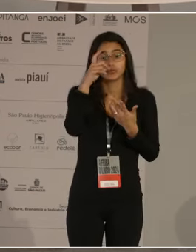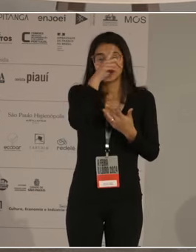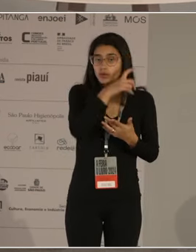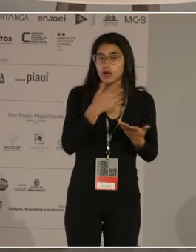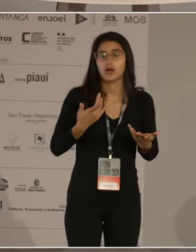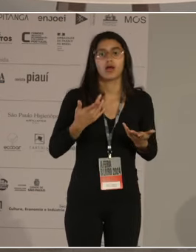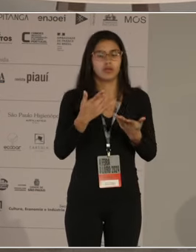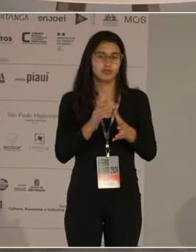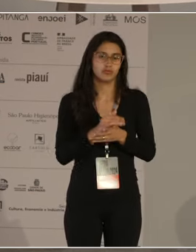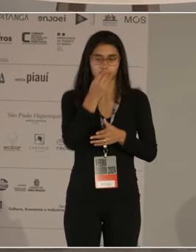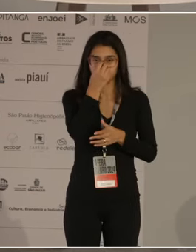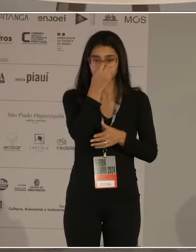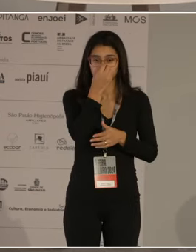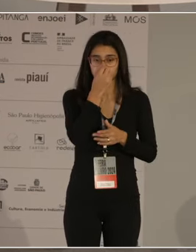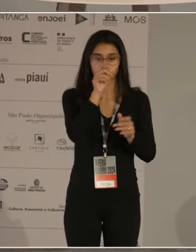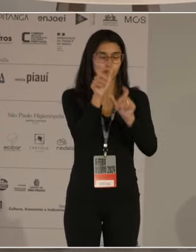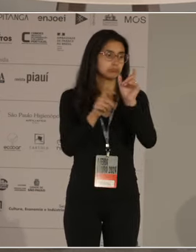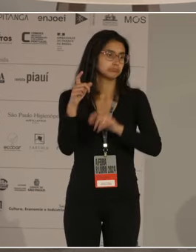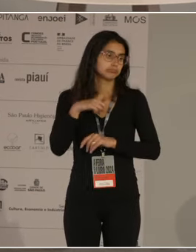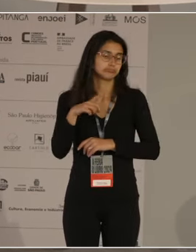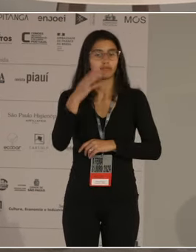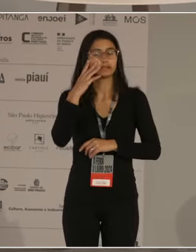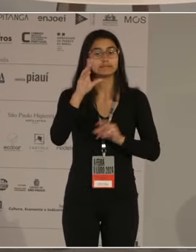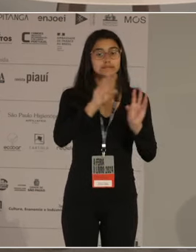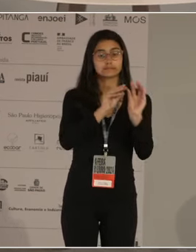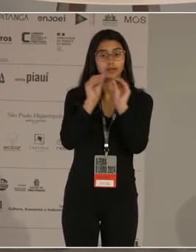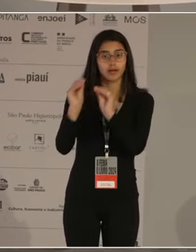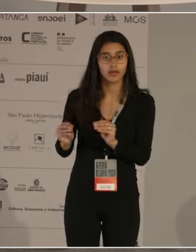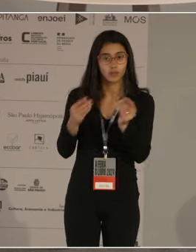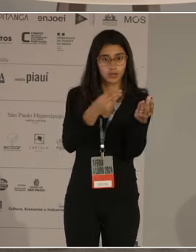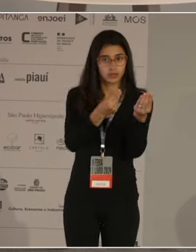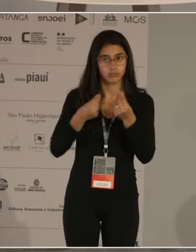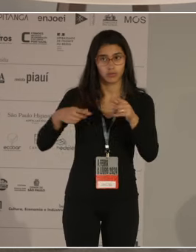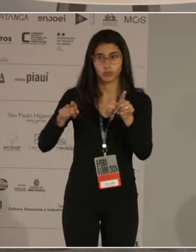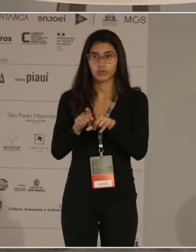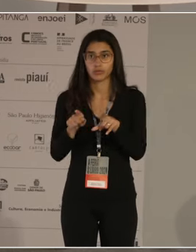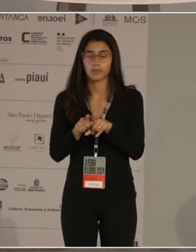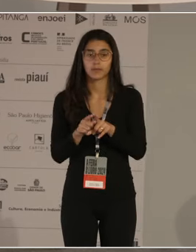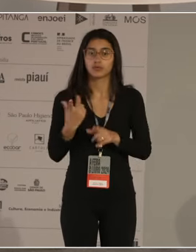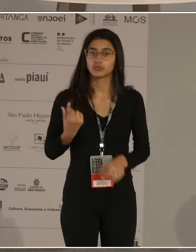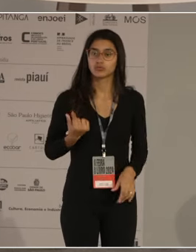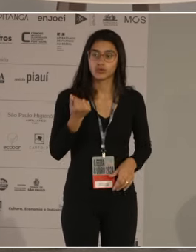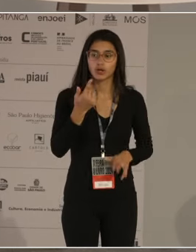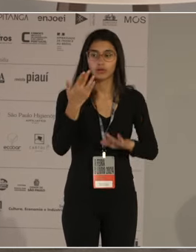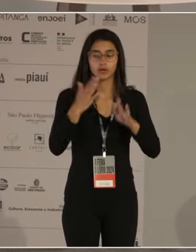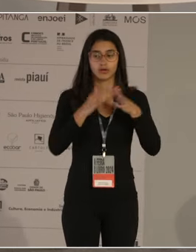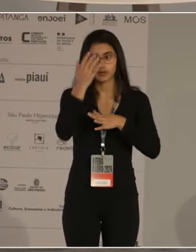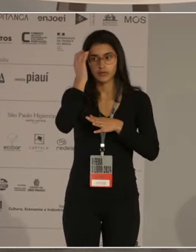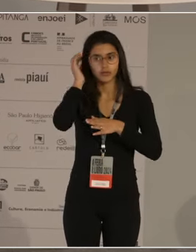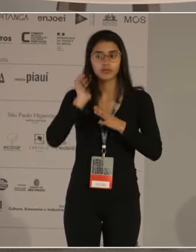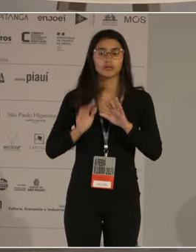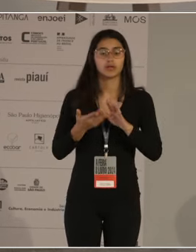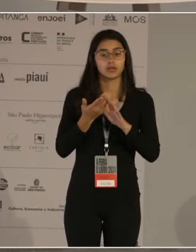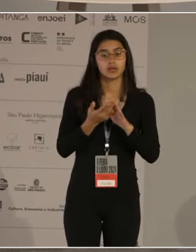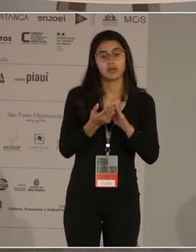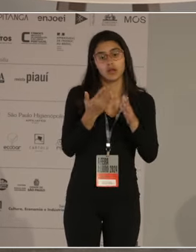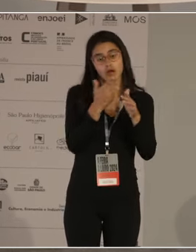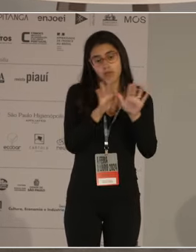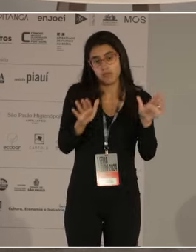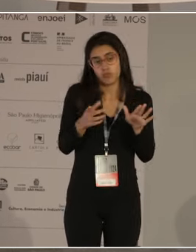grande para essas pessoas. Elas saíram, elas receberam um dinheiro que, muitas vezes, elas torraram